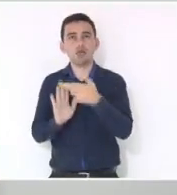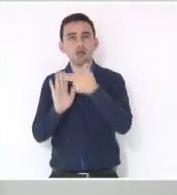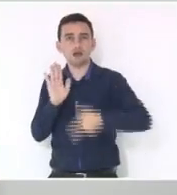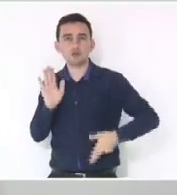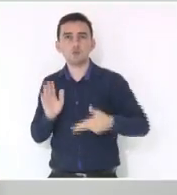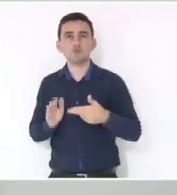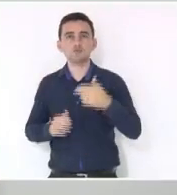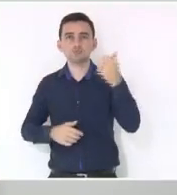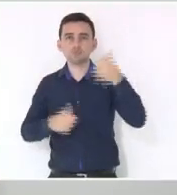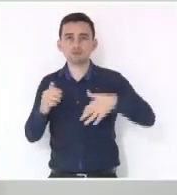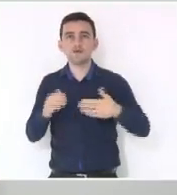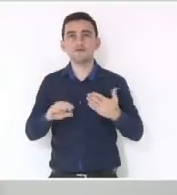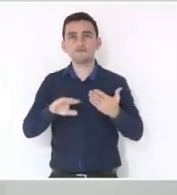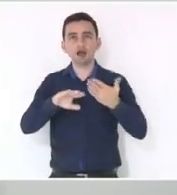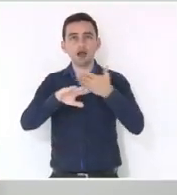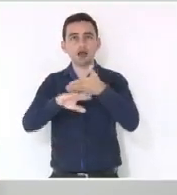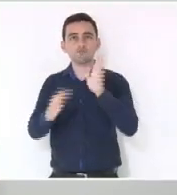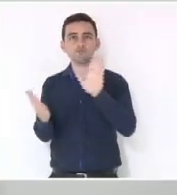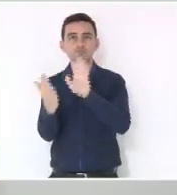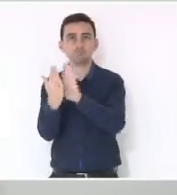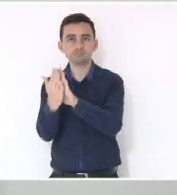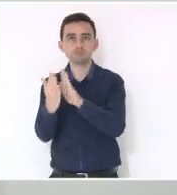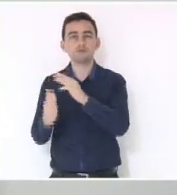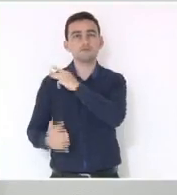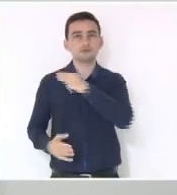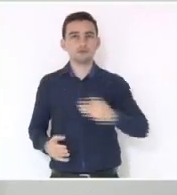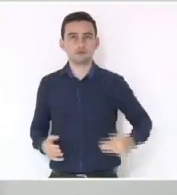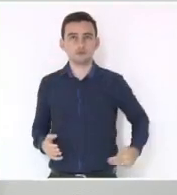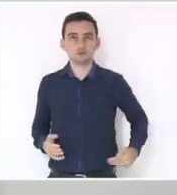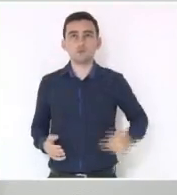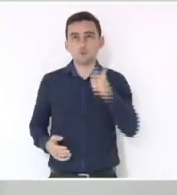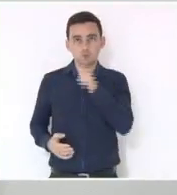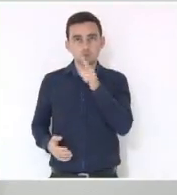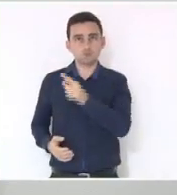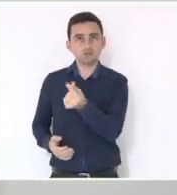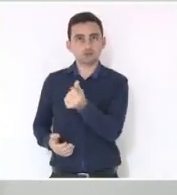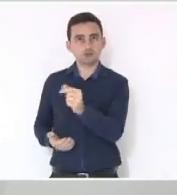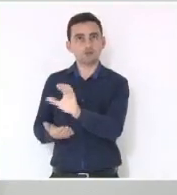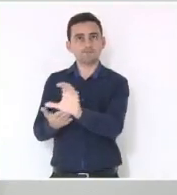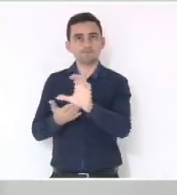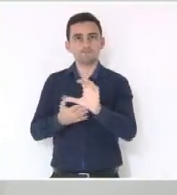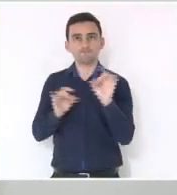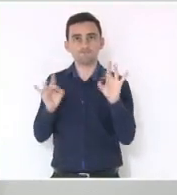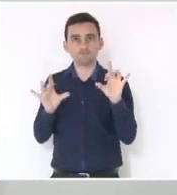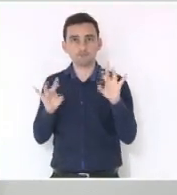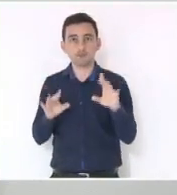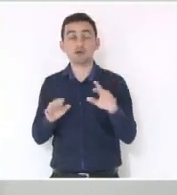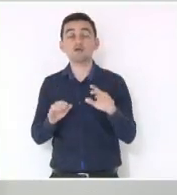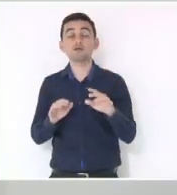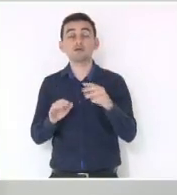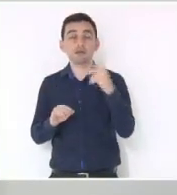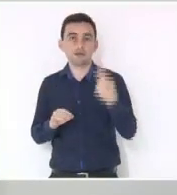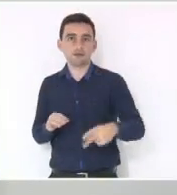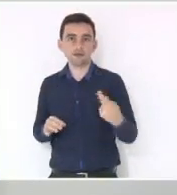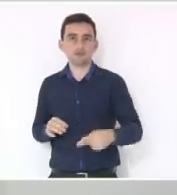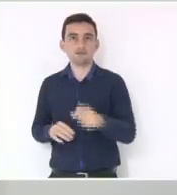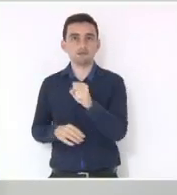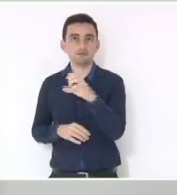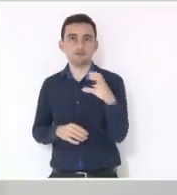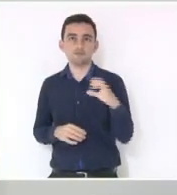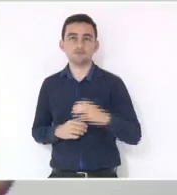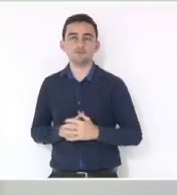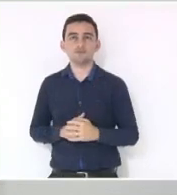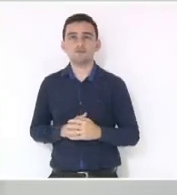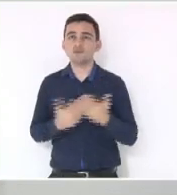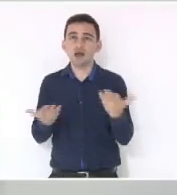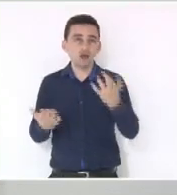todo esse grupo, conseguir alguns recursos especiais para o nosso Estado. Mas não